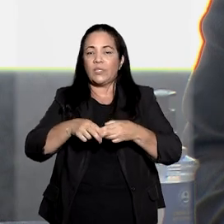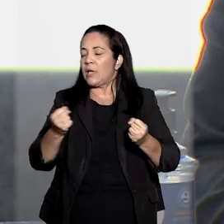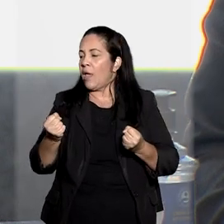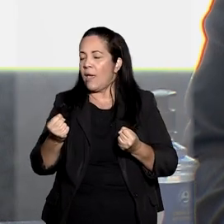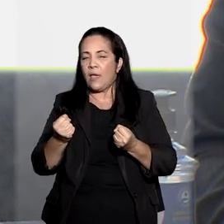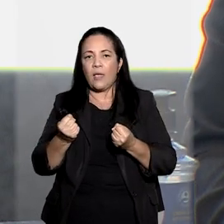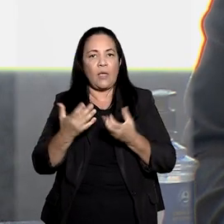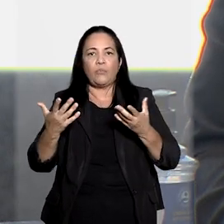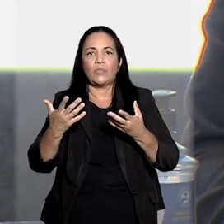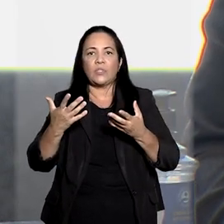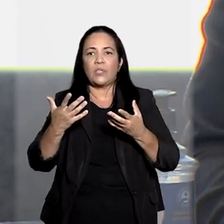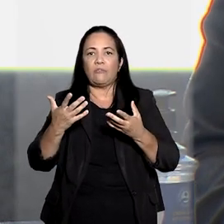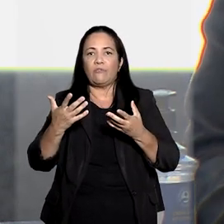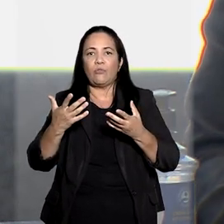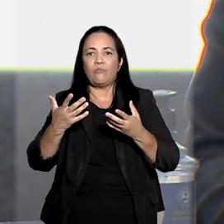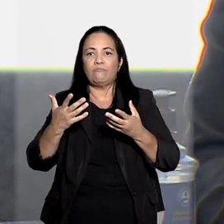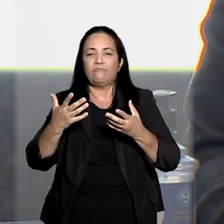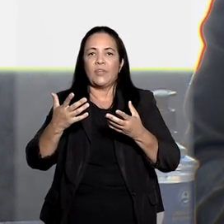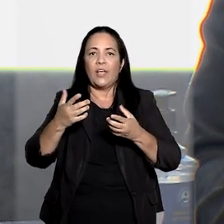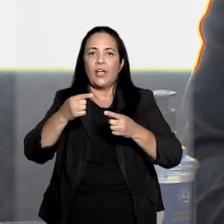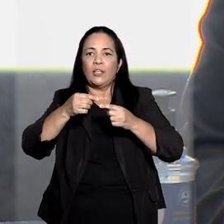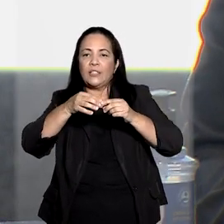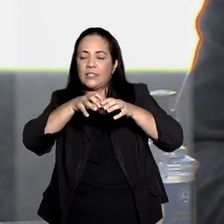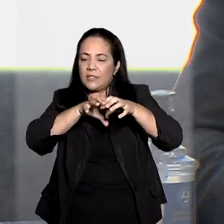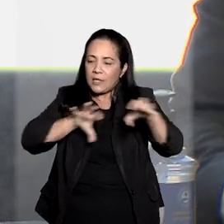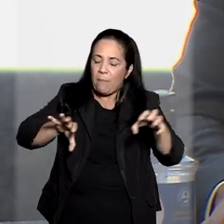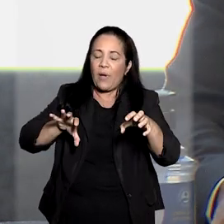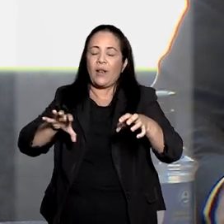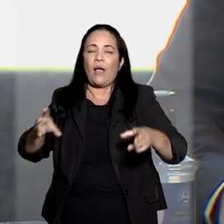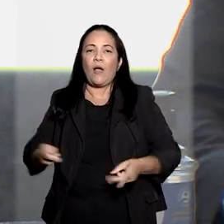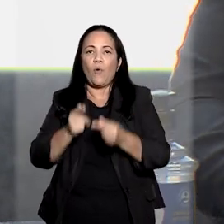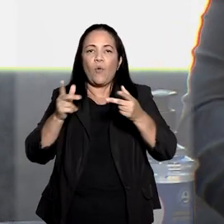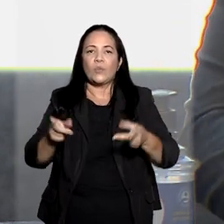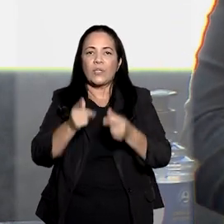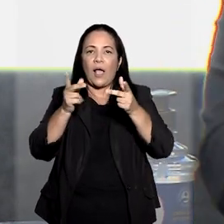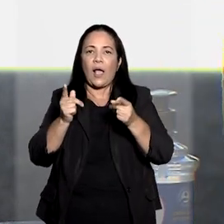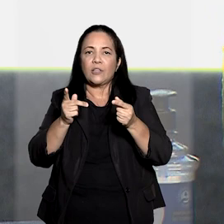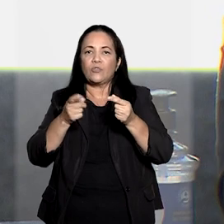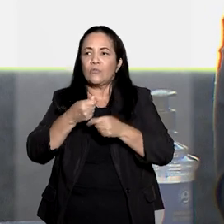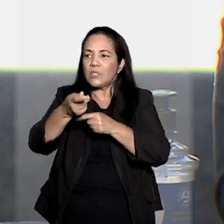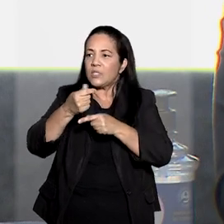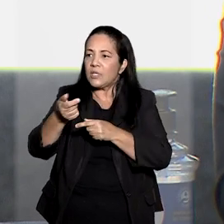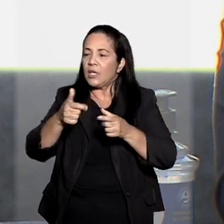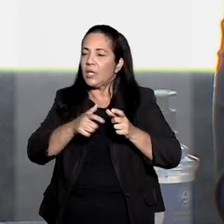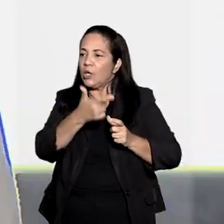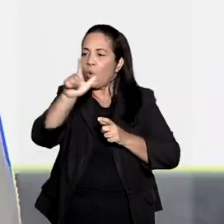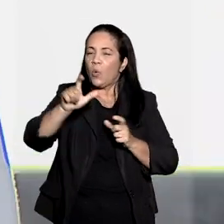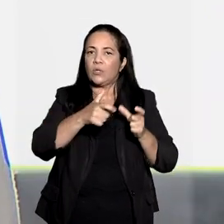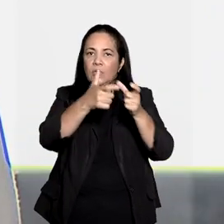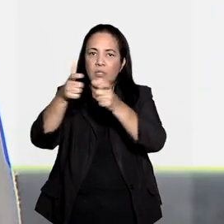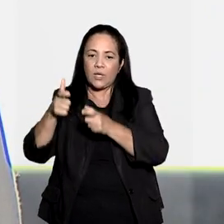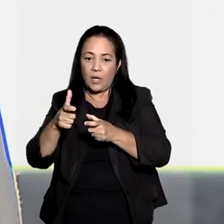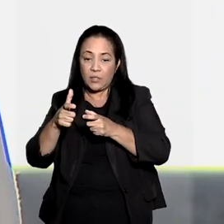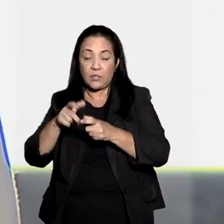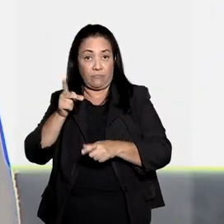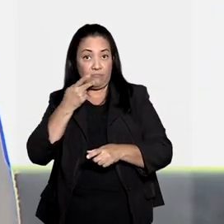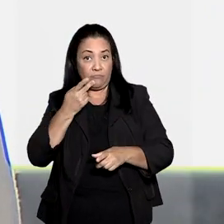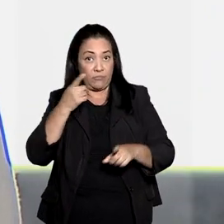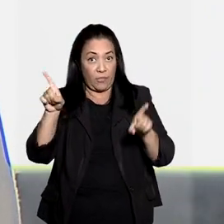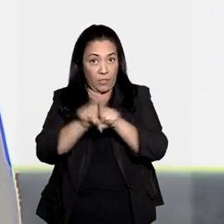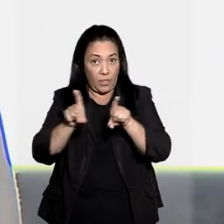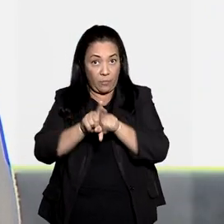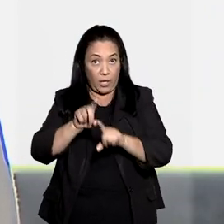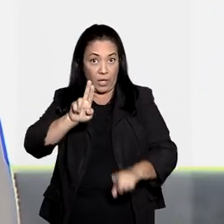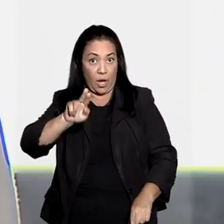era impossível desvincular as despesas para direcioná-las a outras áreas disse ainda que